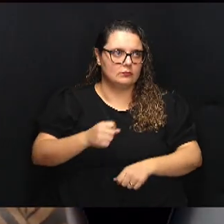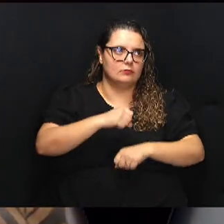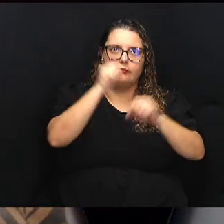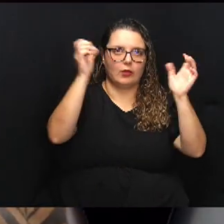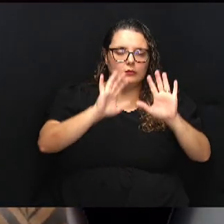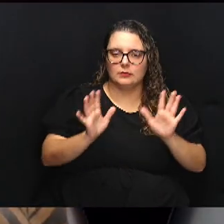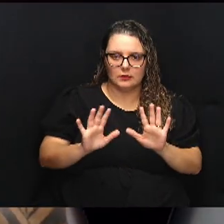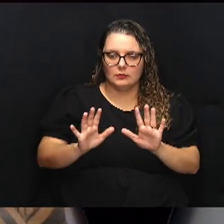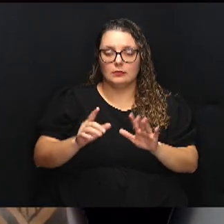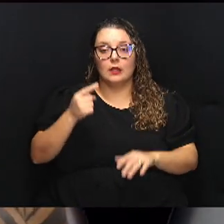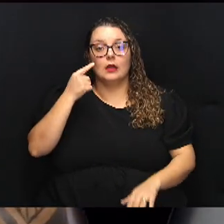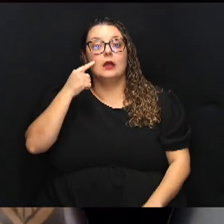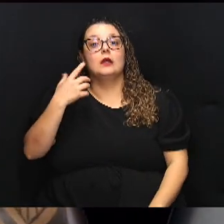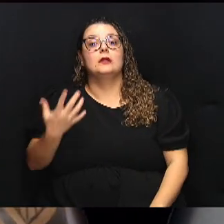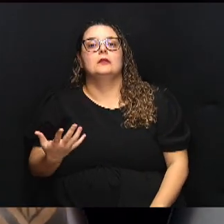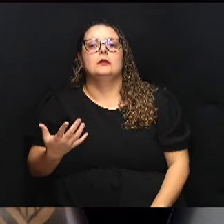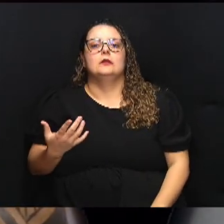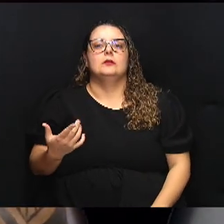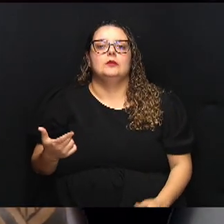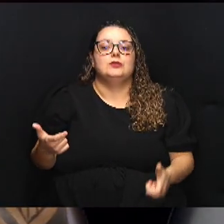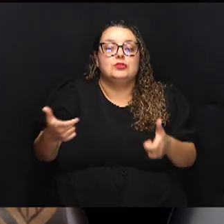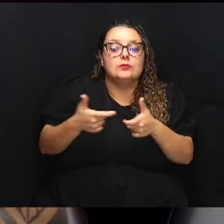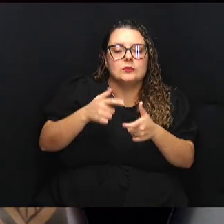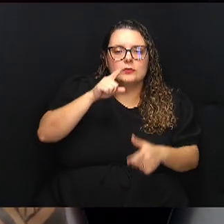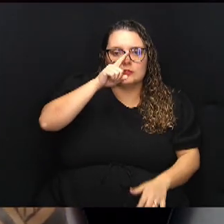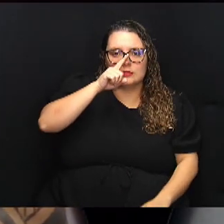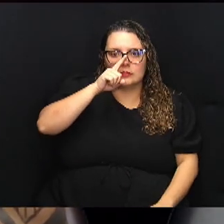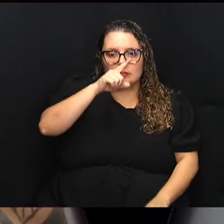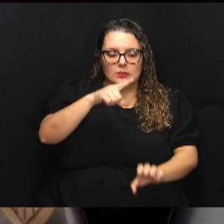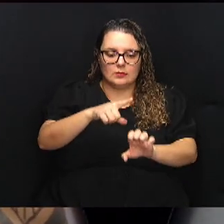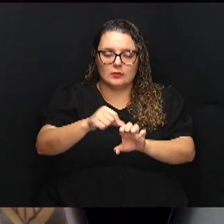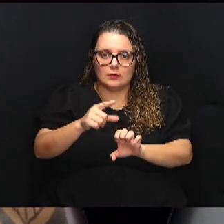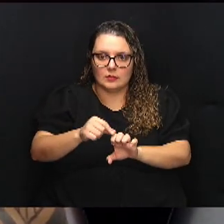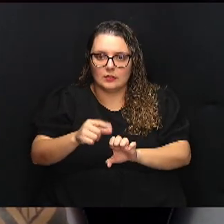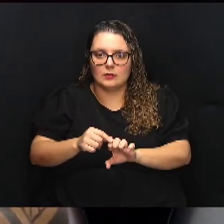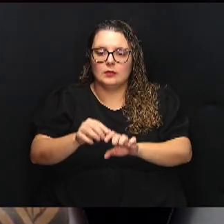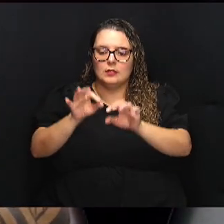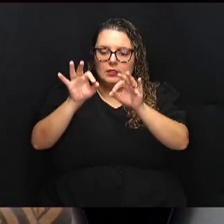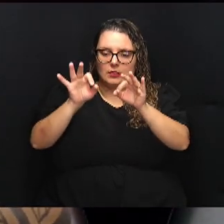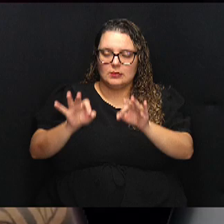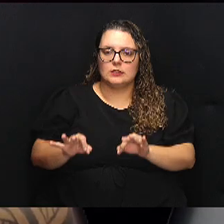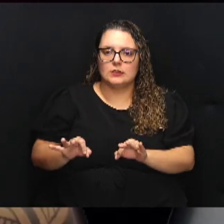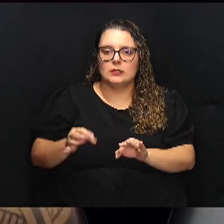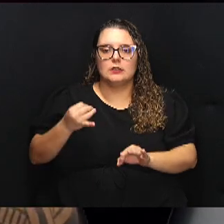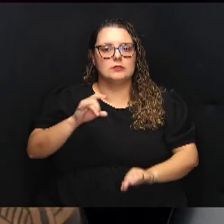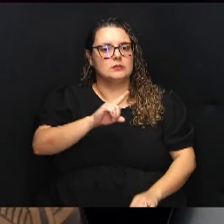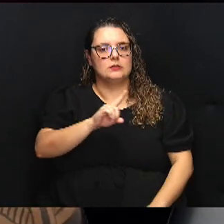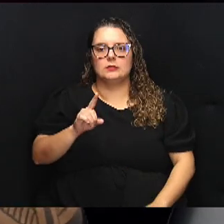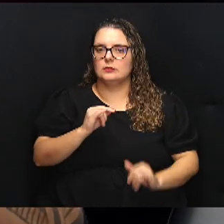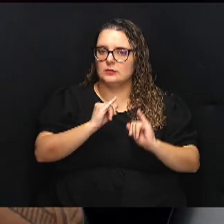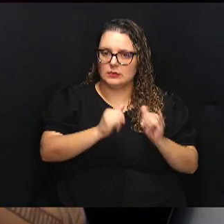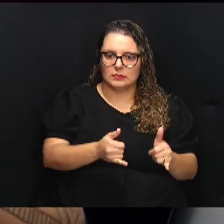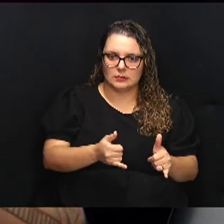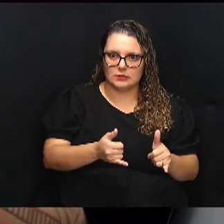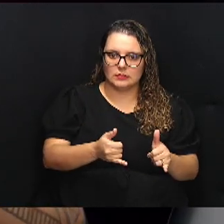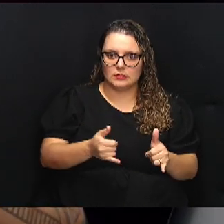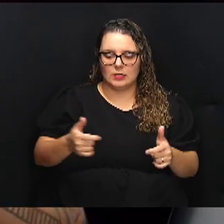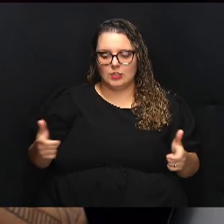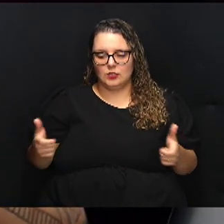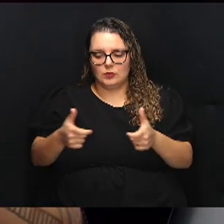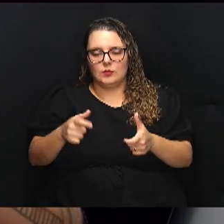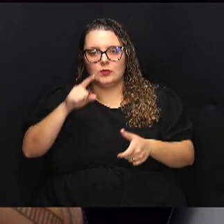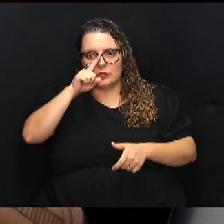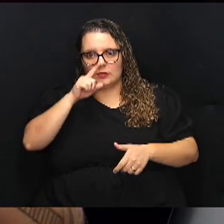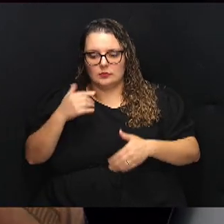é você minimizar os riscos. Empreender vai dar certo se você não desistir e minimizar os riscos ao longo do